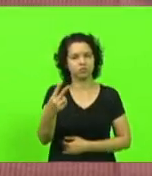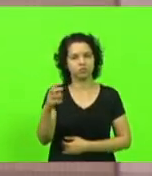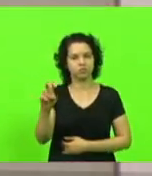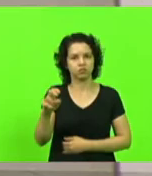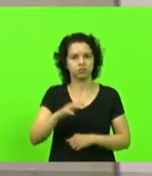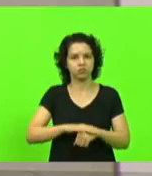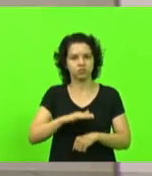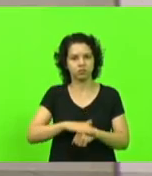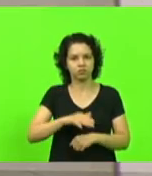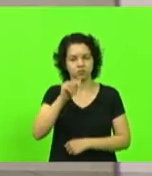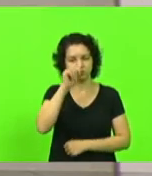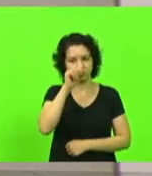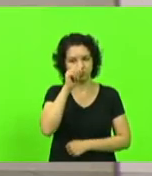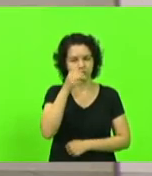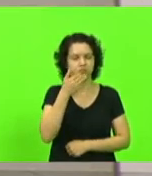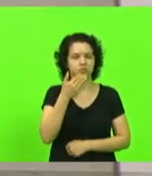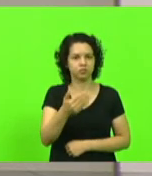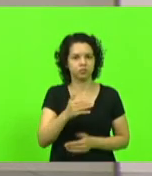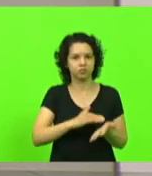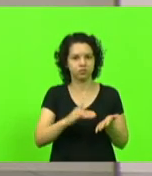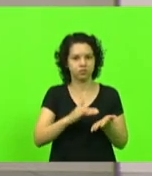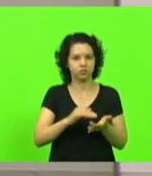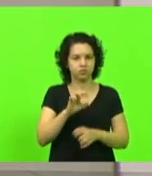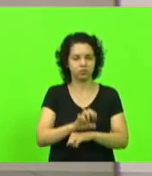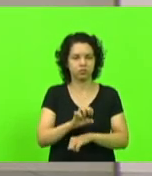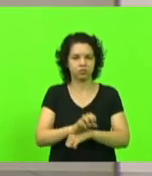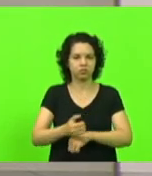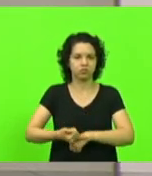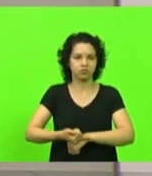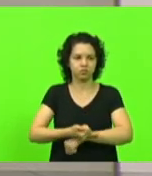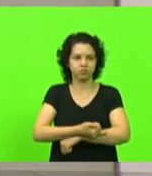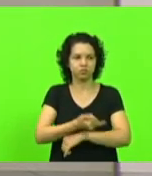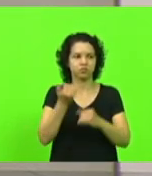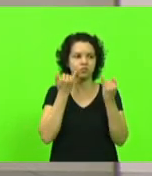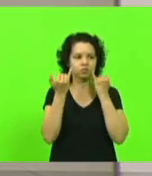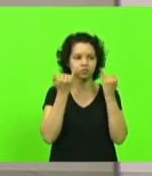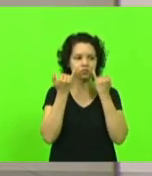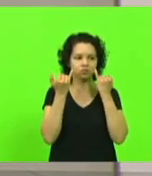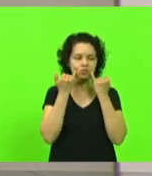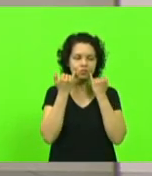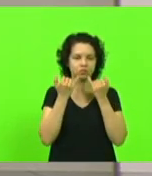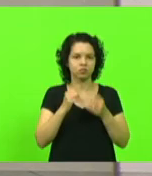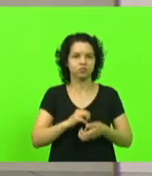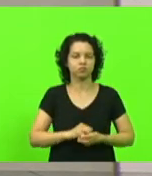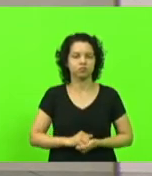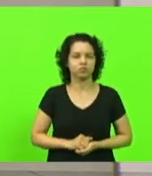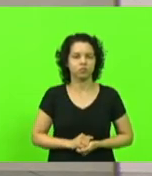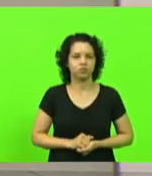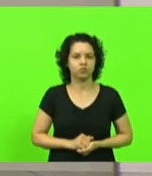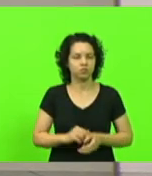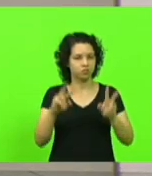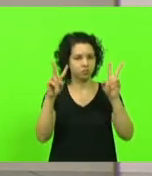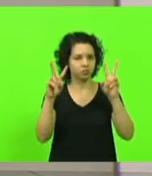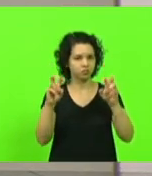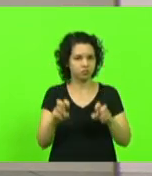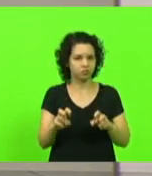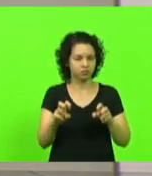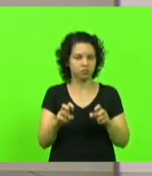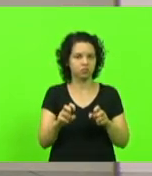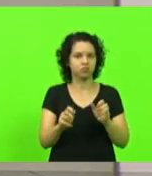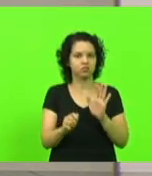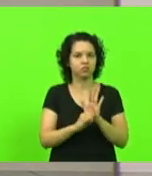deputado João Amin, solicitando ao secretário de Estado da Infraestrutura informações acerca do relançamento do edital